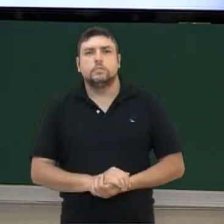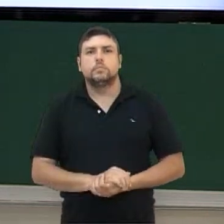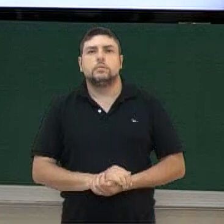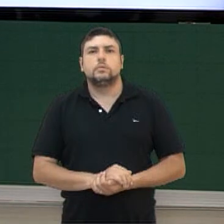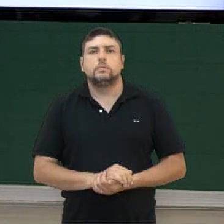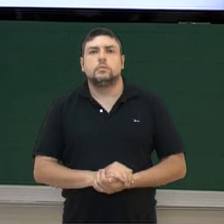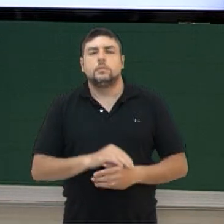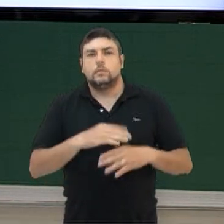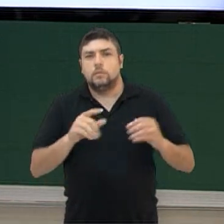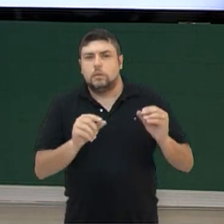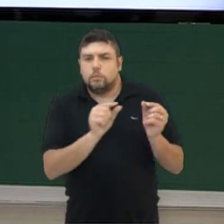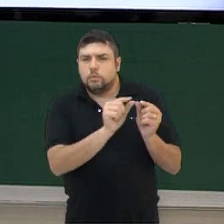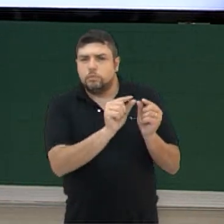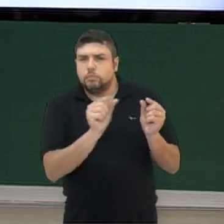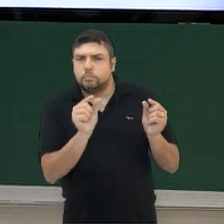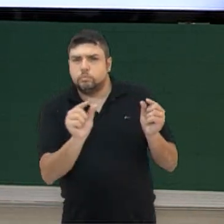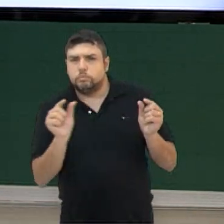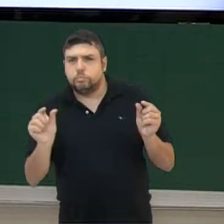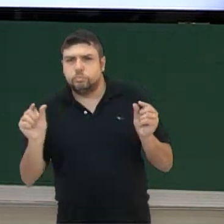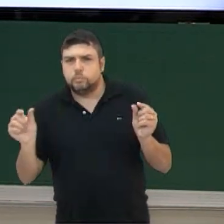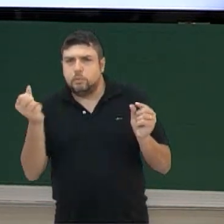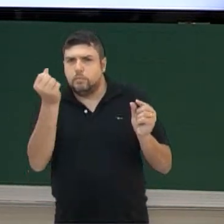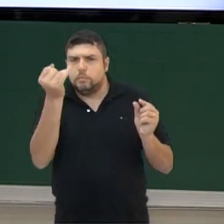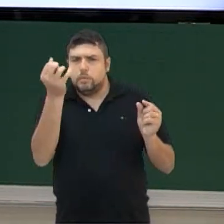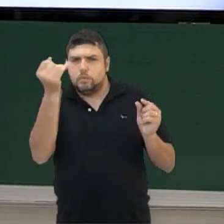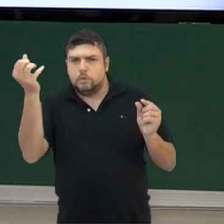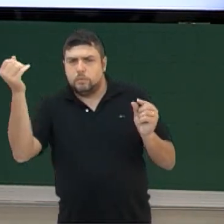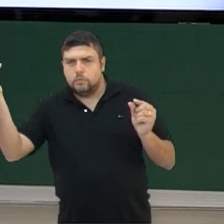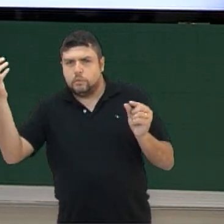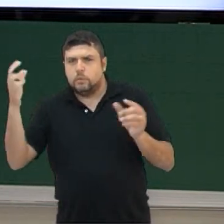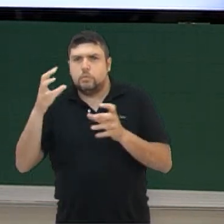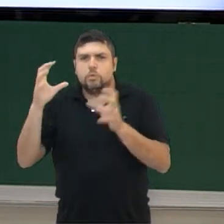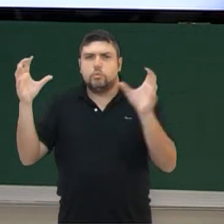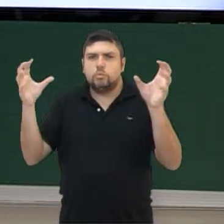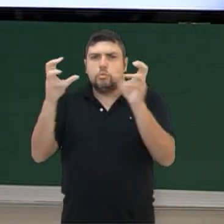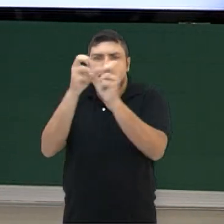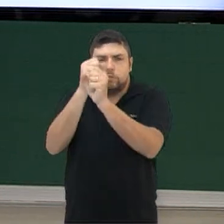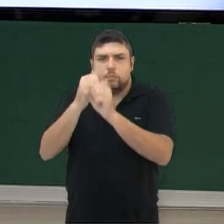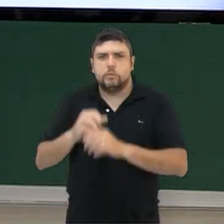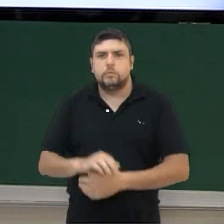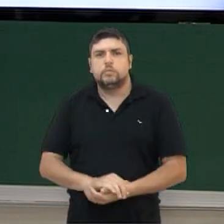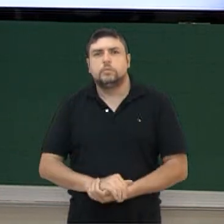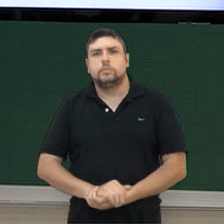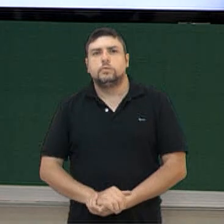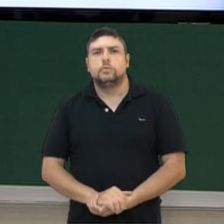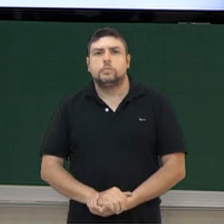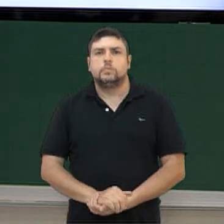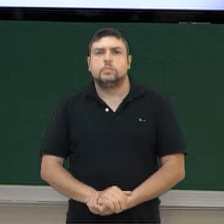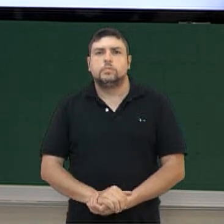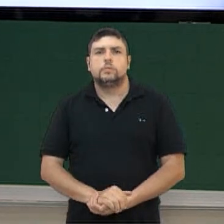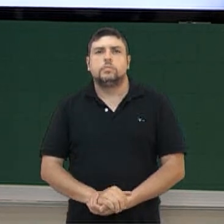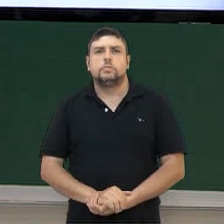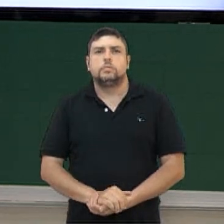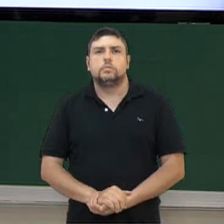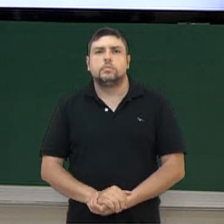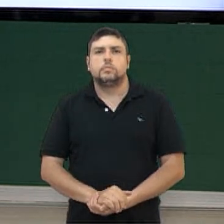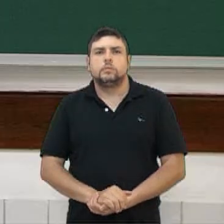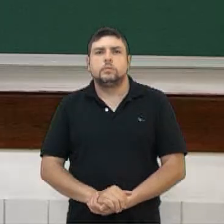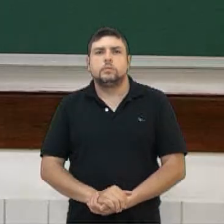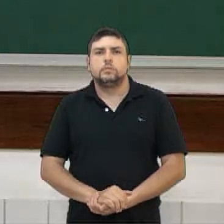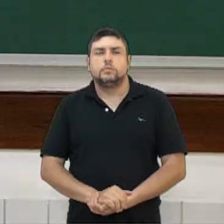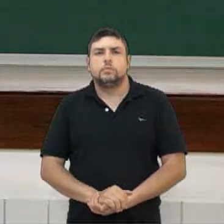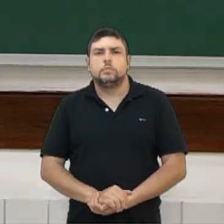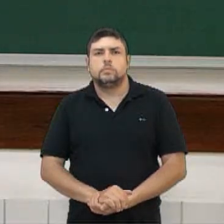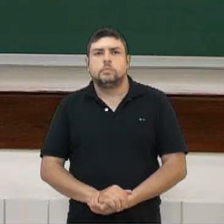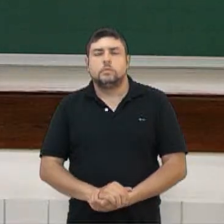somar tudo. 12 mais menos 8 mais menos 5, que fica 12 menos 8 menos 5. 2